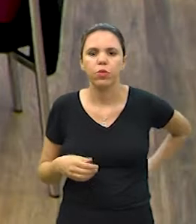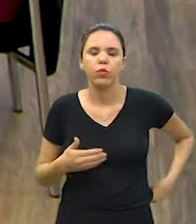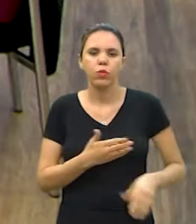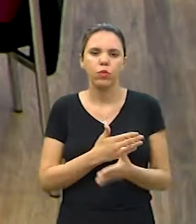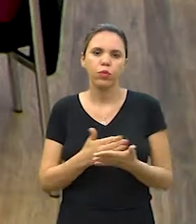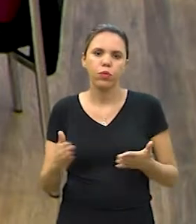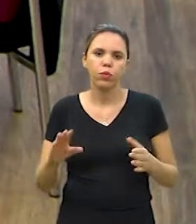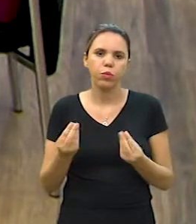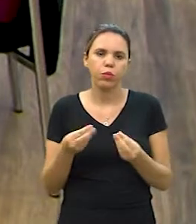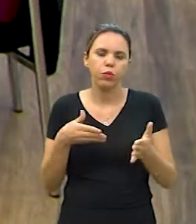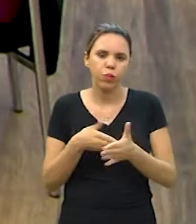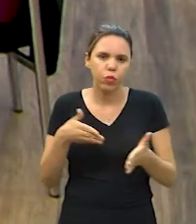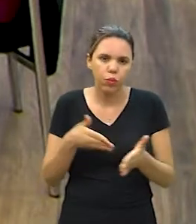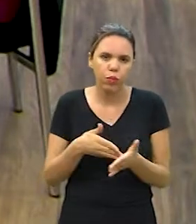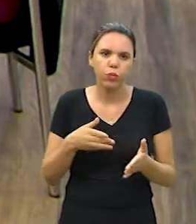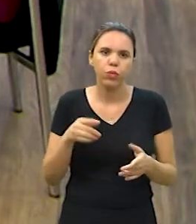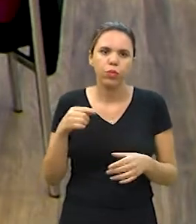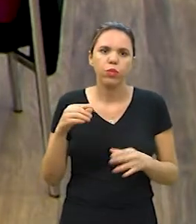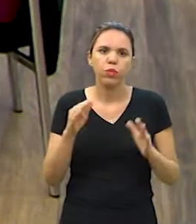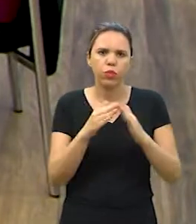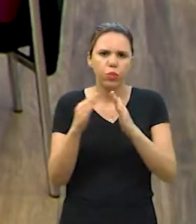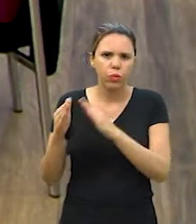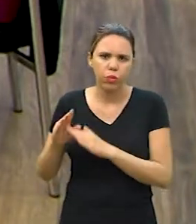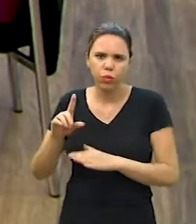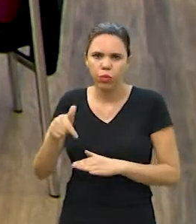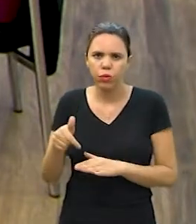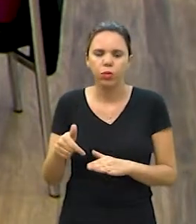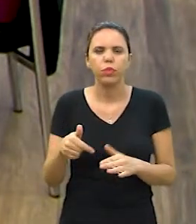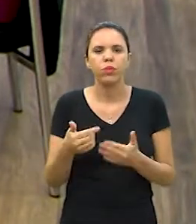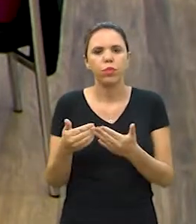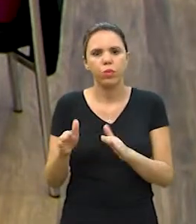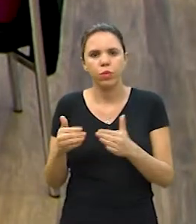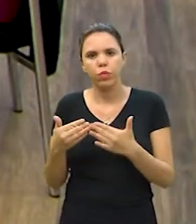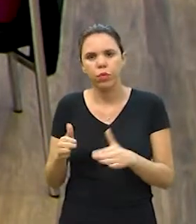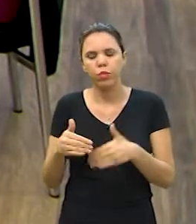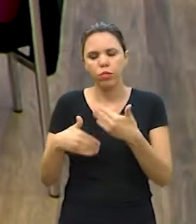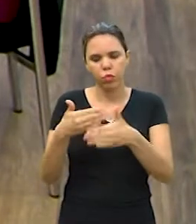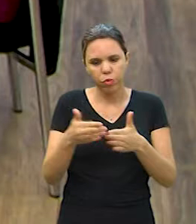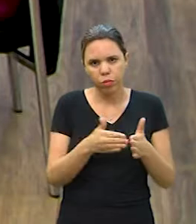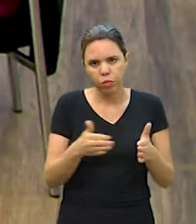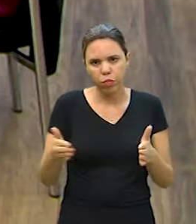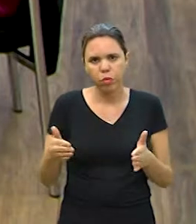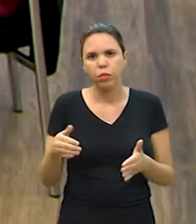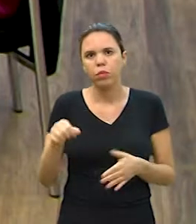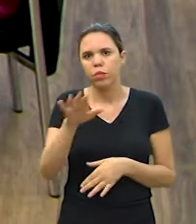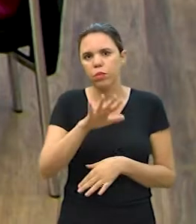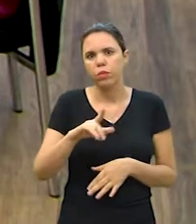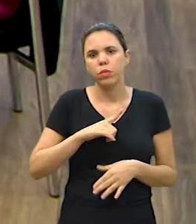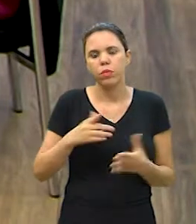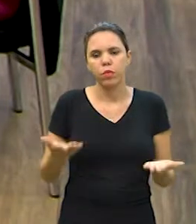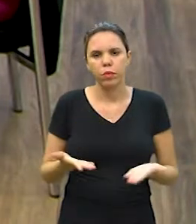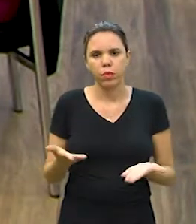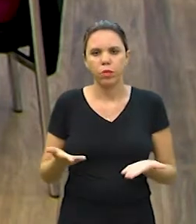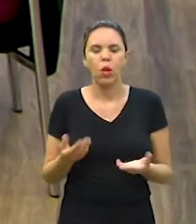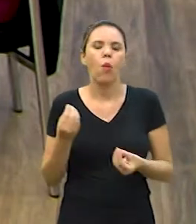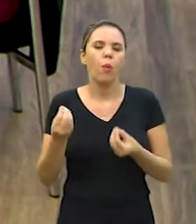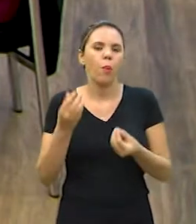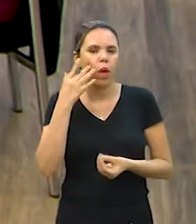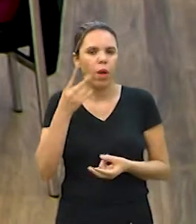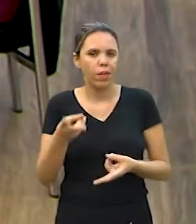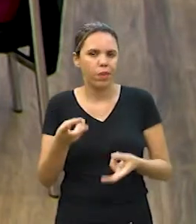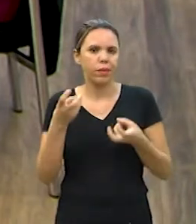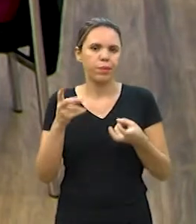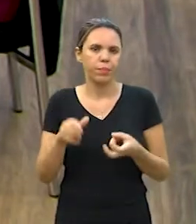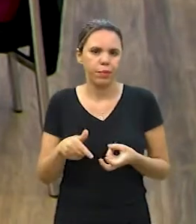muitas restrições, todo mundo ficando em casa, depois aquela abertura gradual e o cenário que nós temos hoje. Como é que